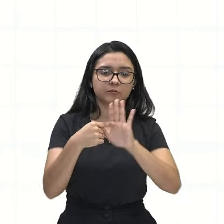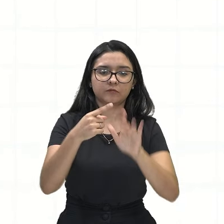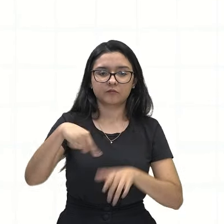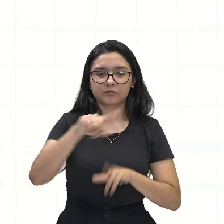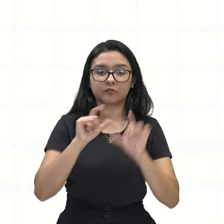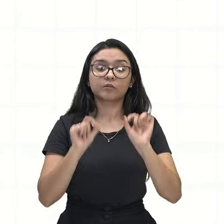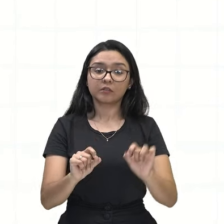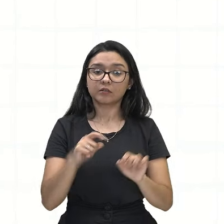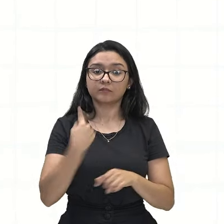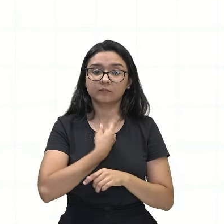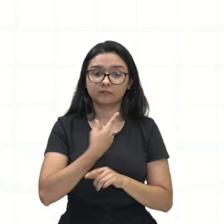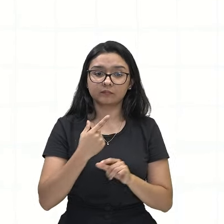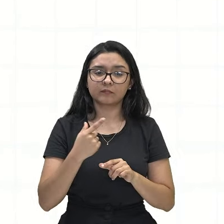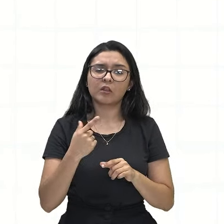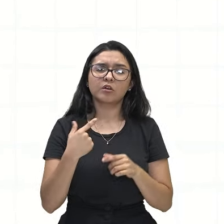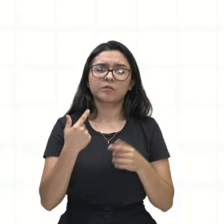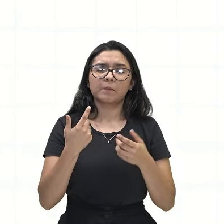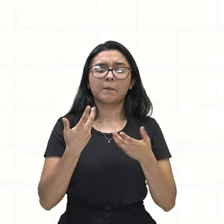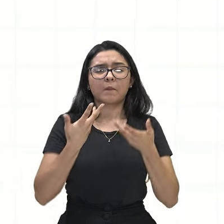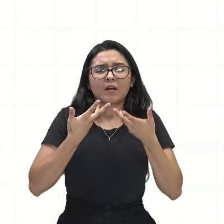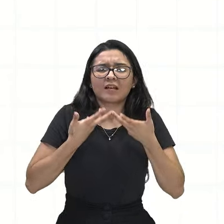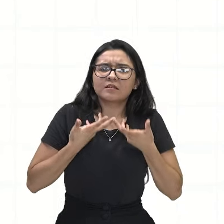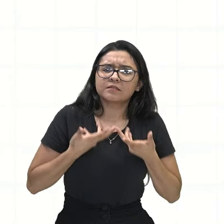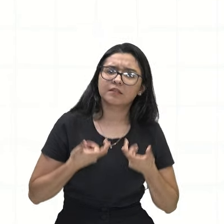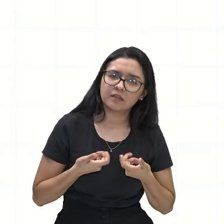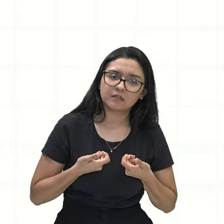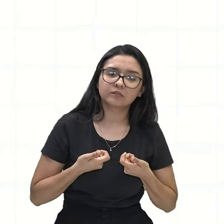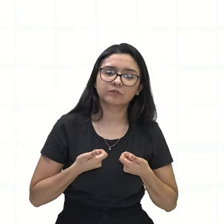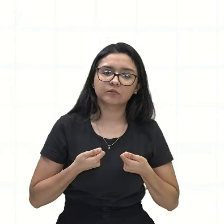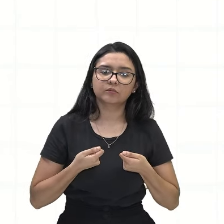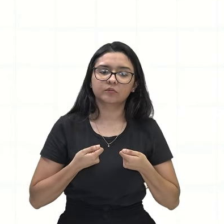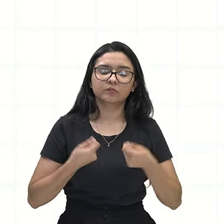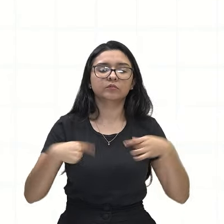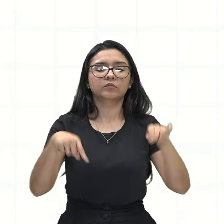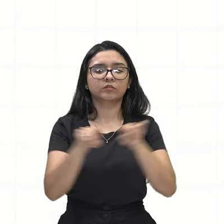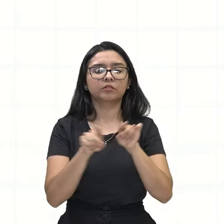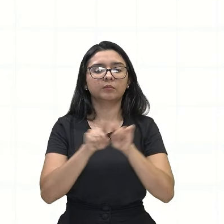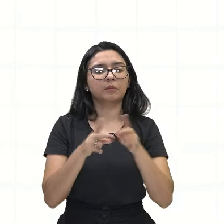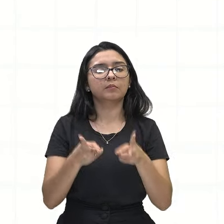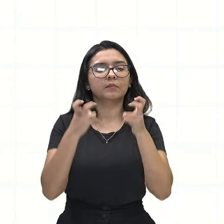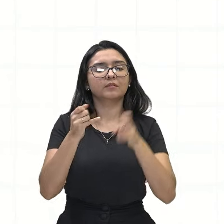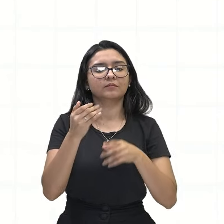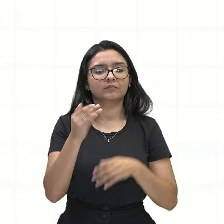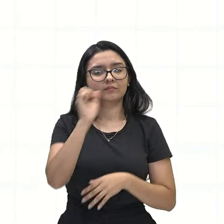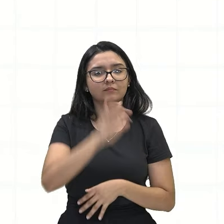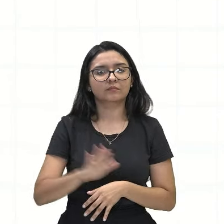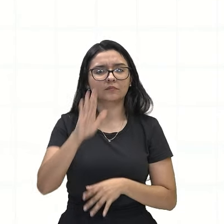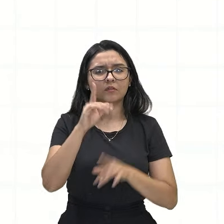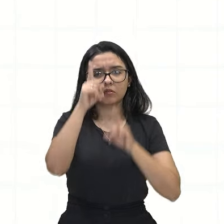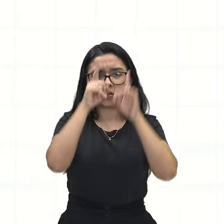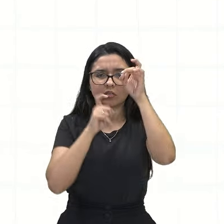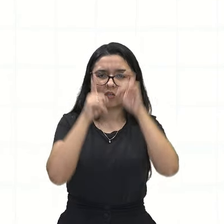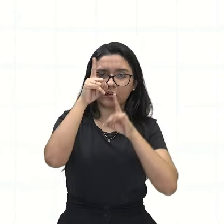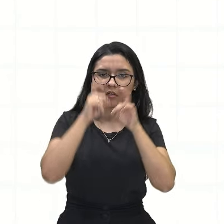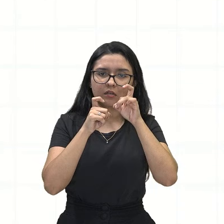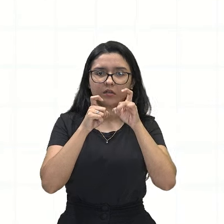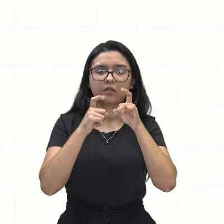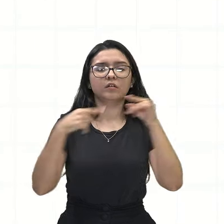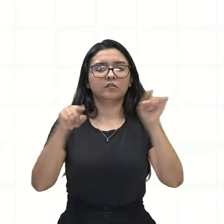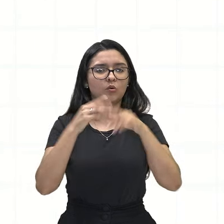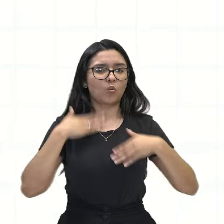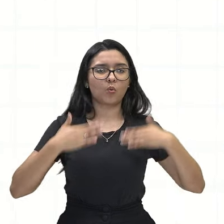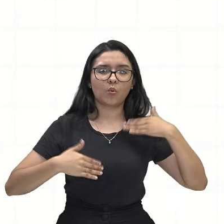que estamos cansados, né? Através da nossa feição, do nosso rosto, do